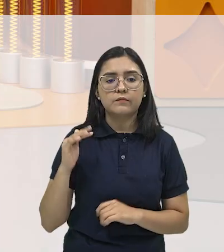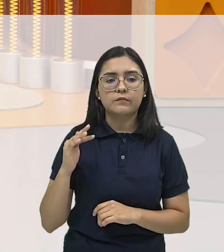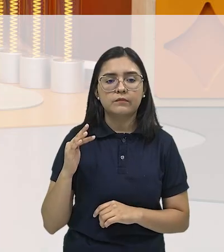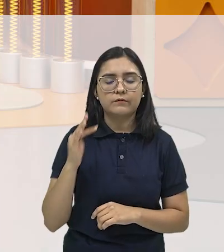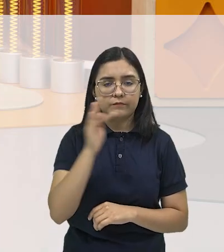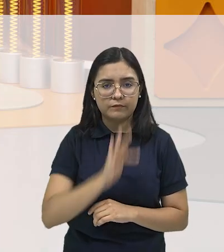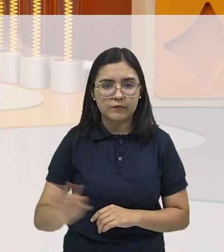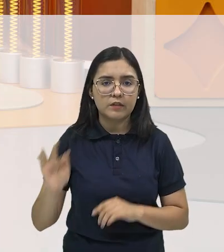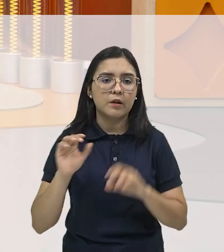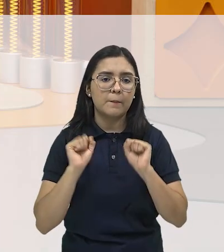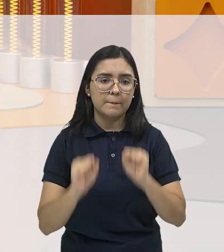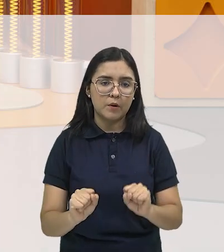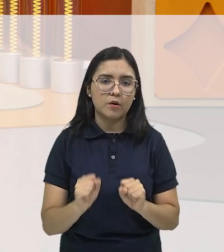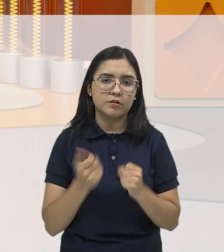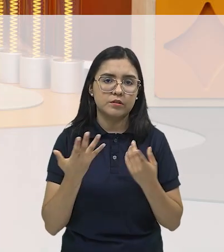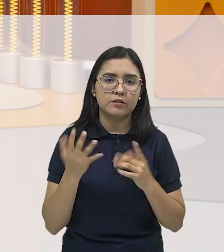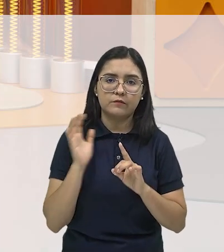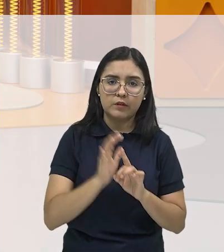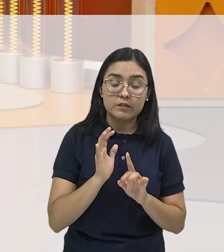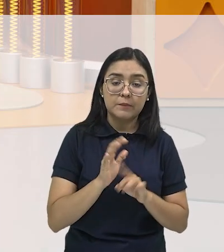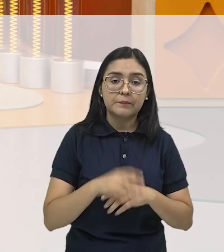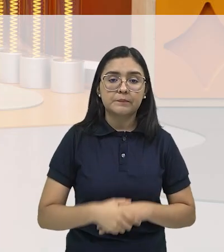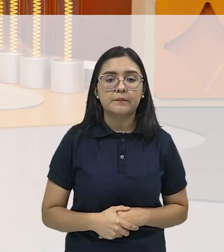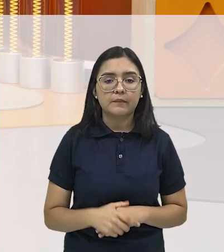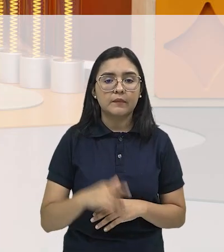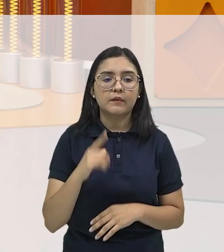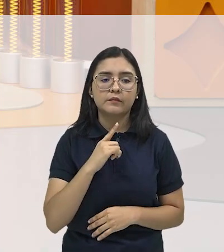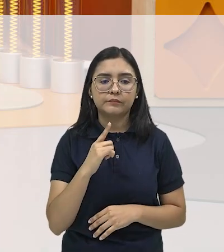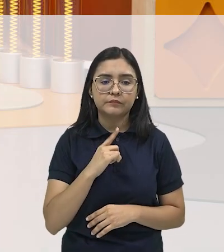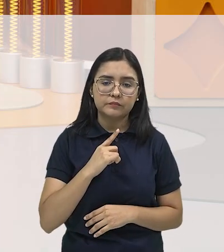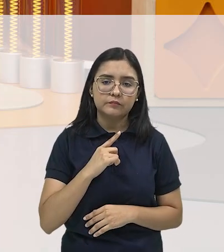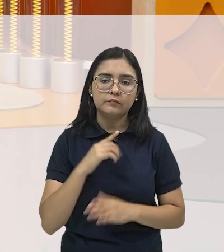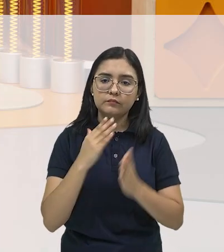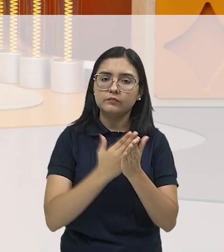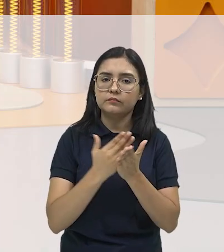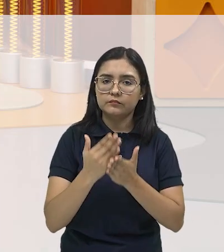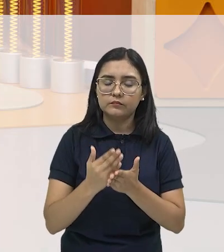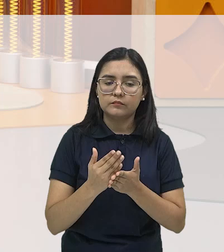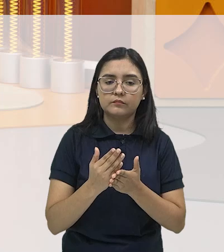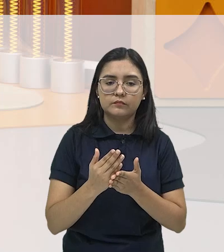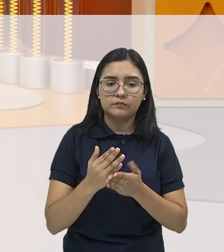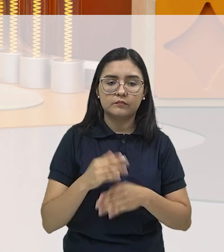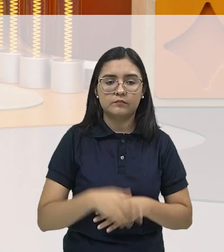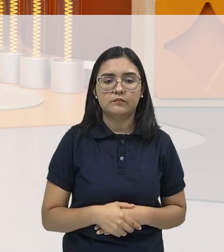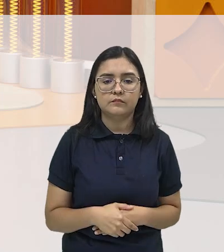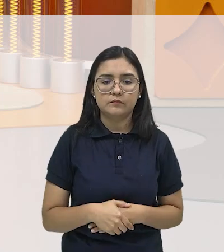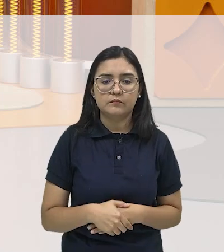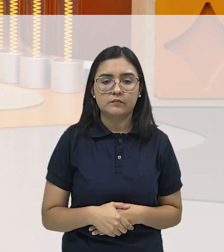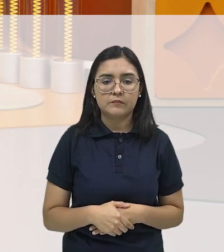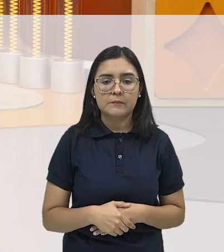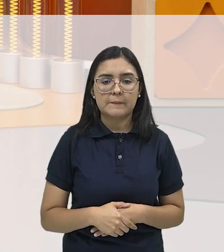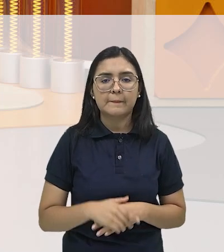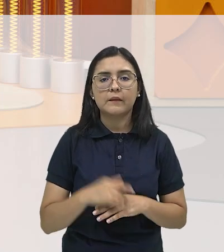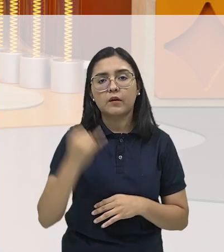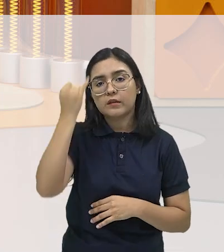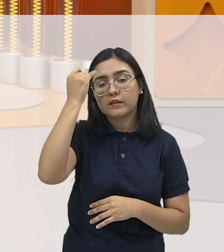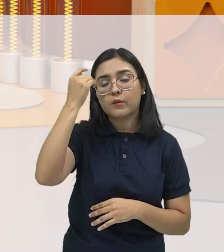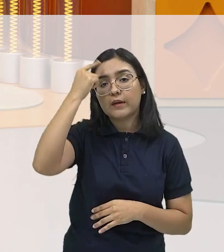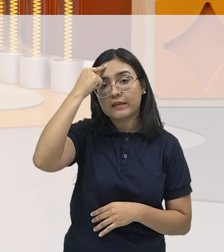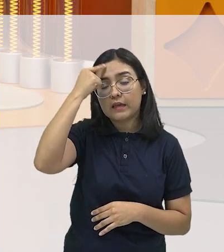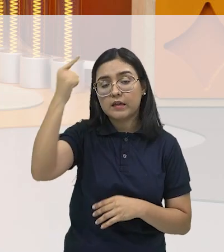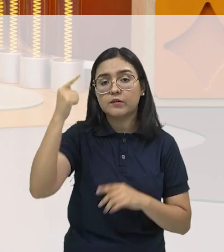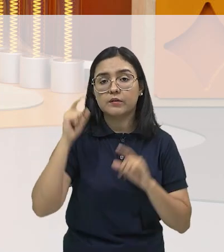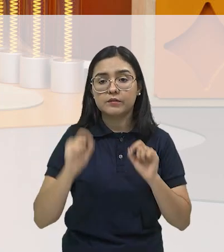a questão do neoliberalismo que está presente hoje, que surge, tá, com a ideia básica a